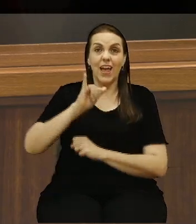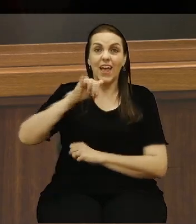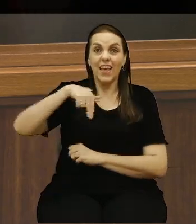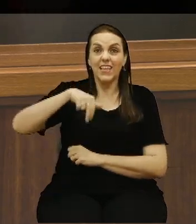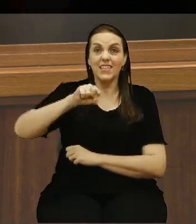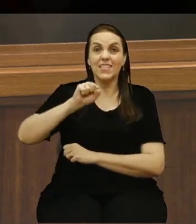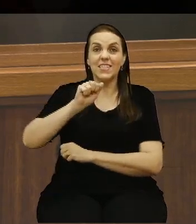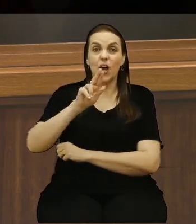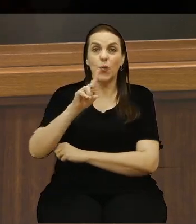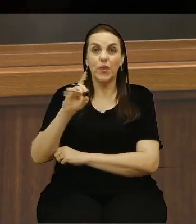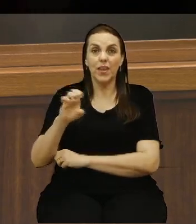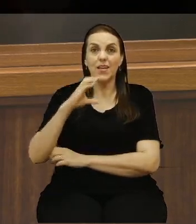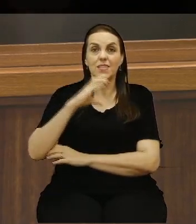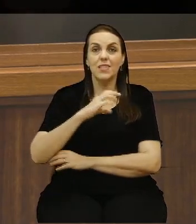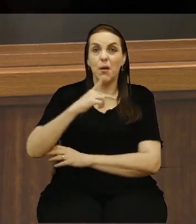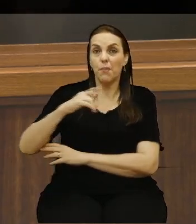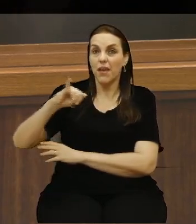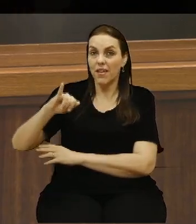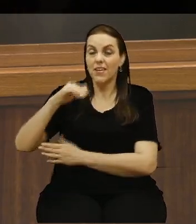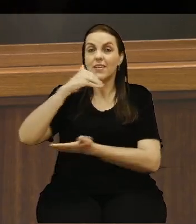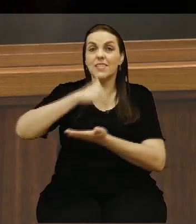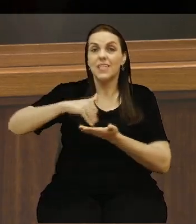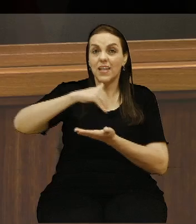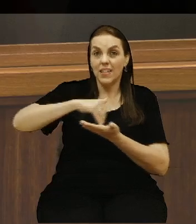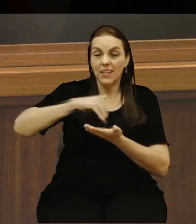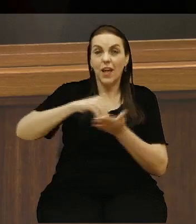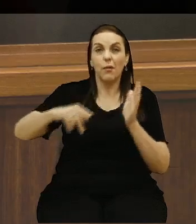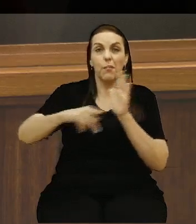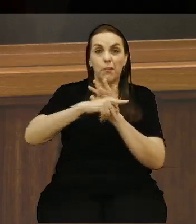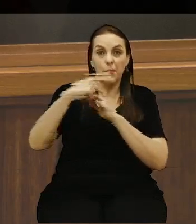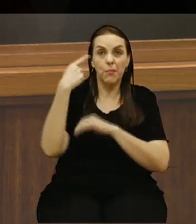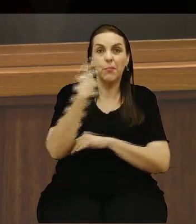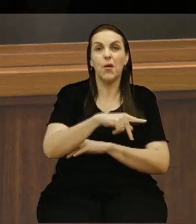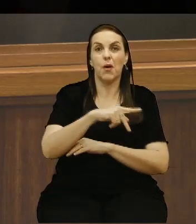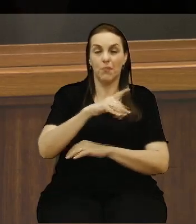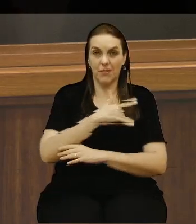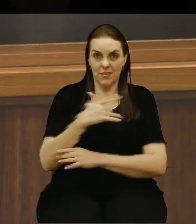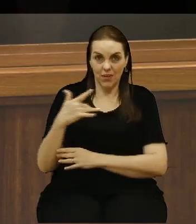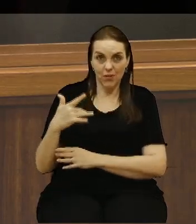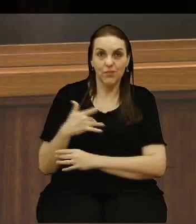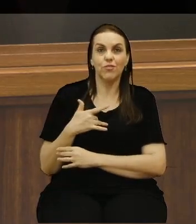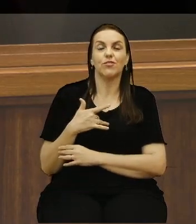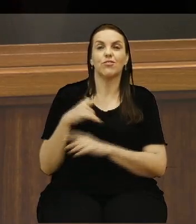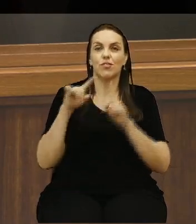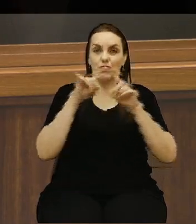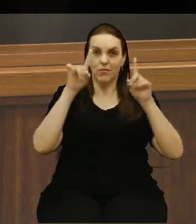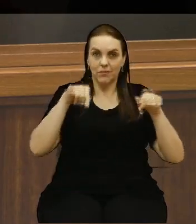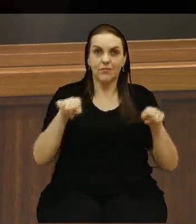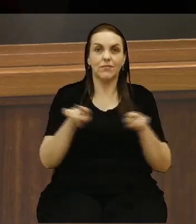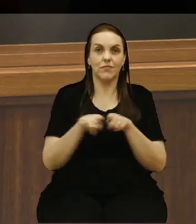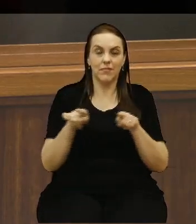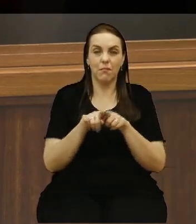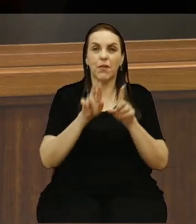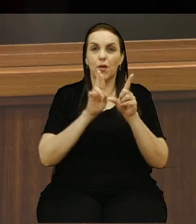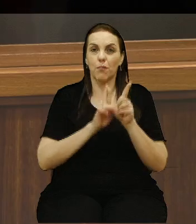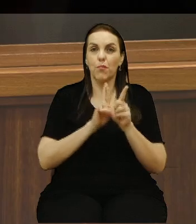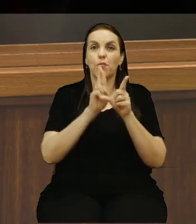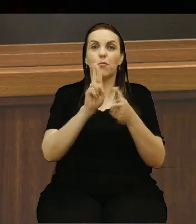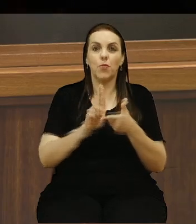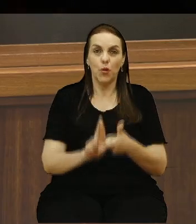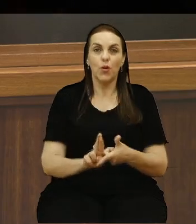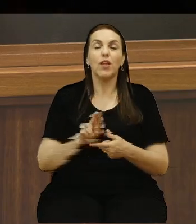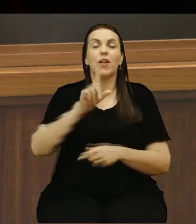CPI da saúde, pela secretária da saúde, pelos servidores, pelo procurador, chamava a fraude